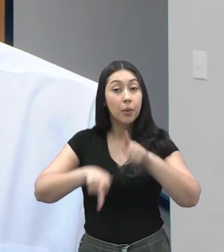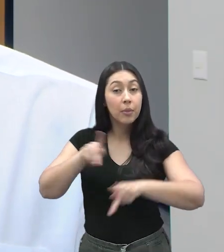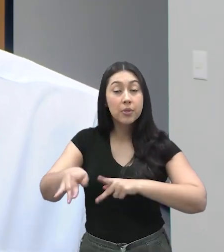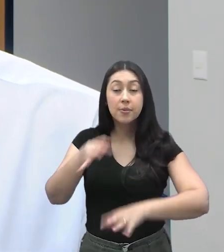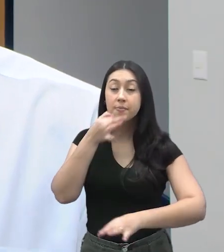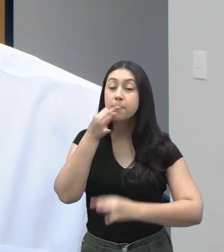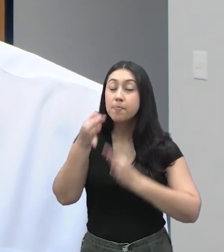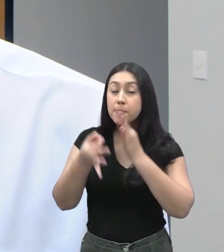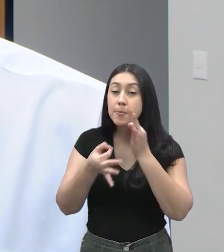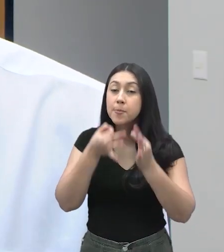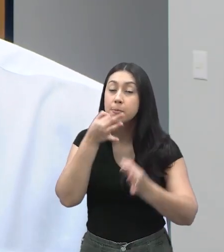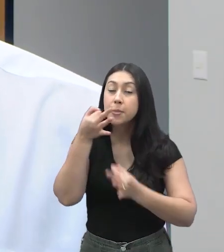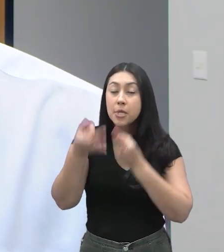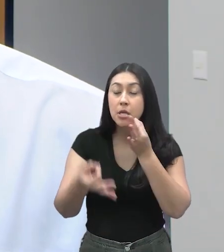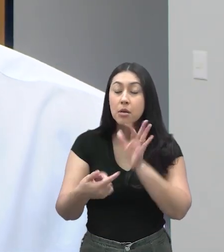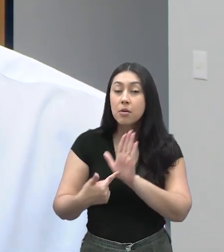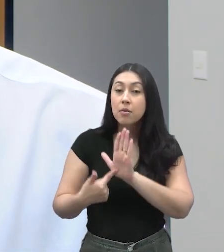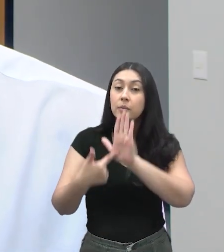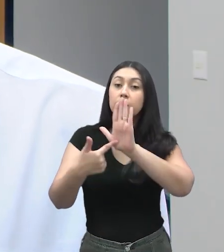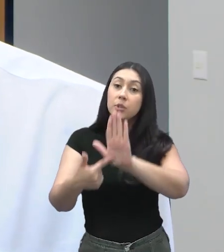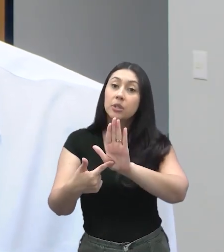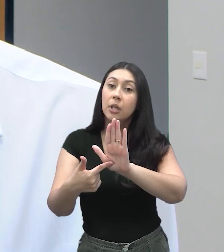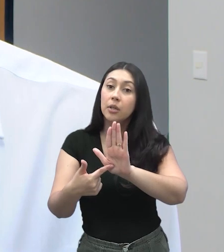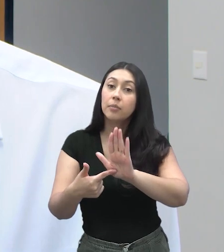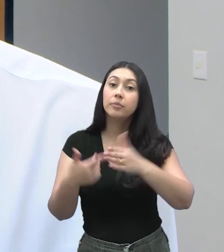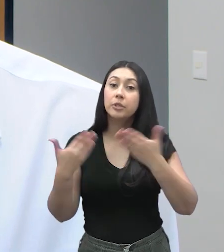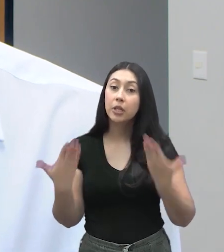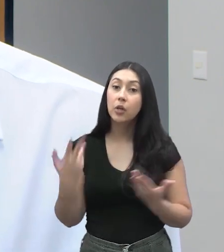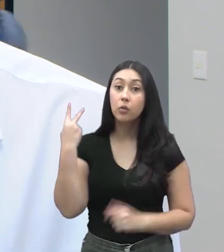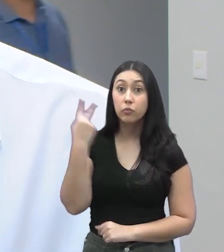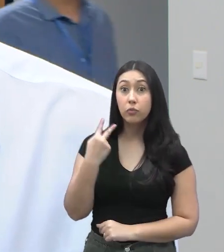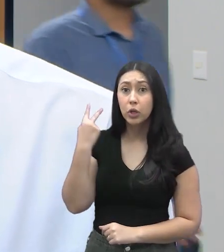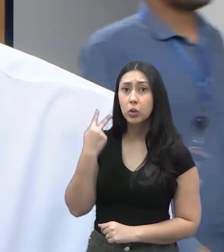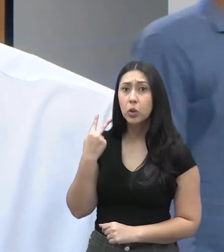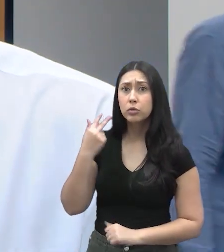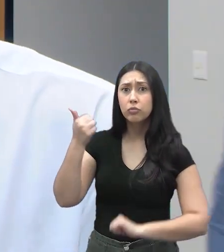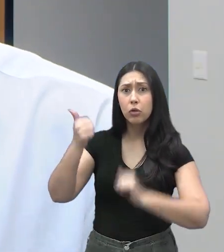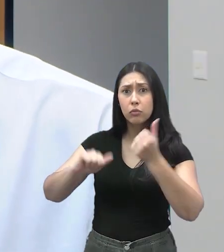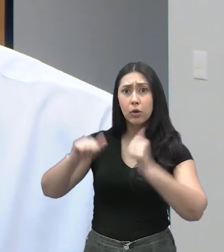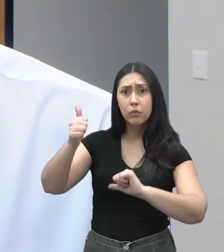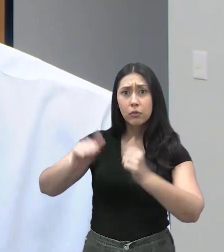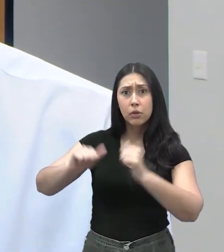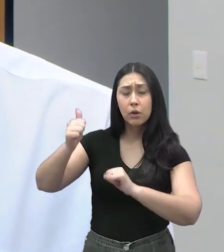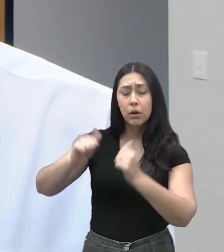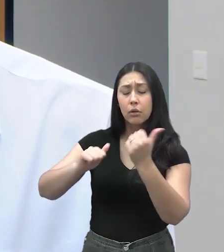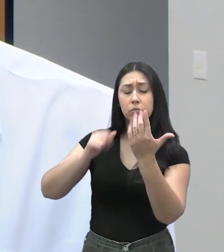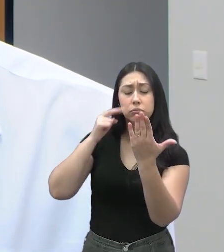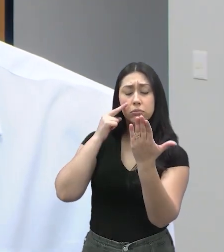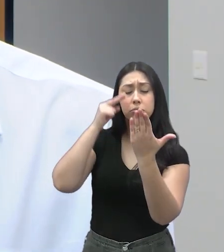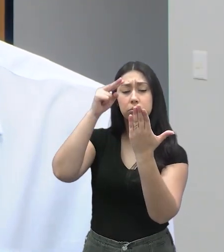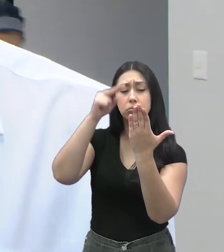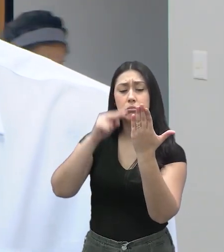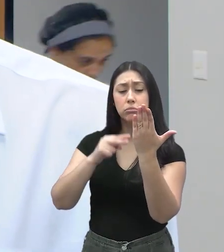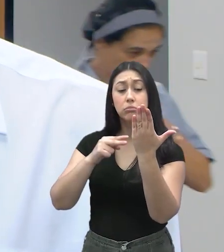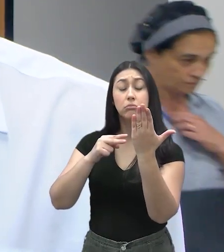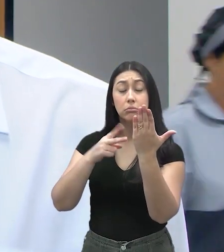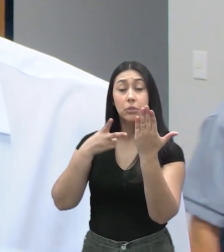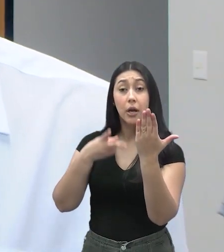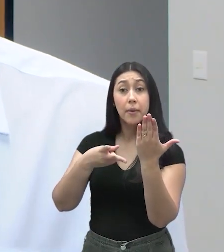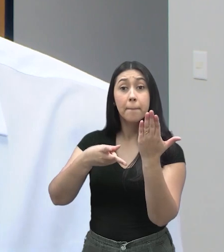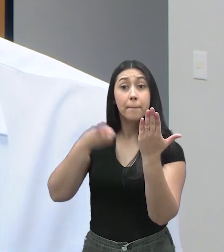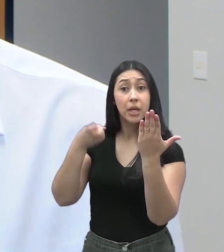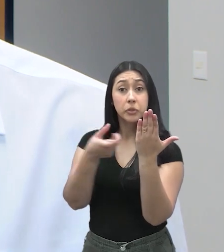a população venha, coloque as suas demandas para que os gestores públicos possam analisar,